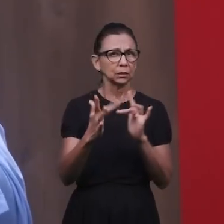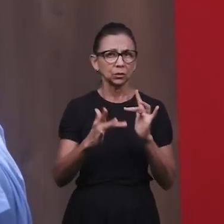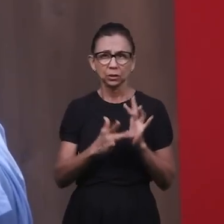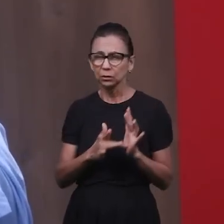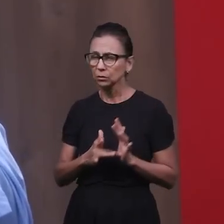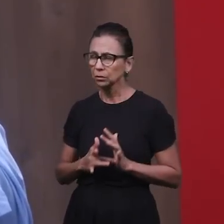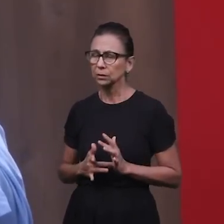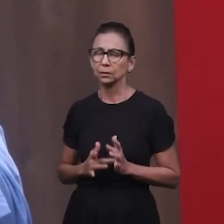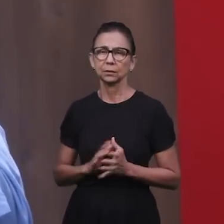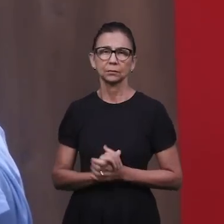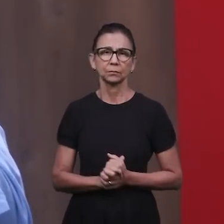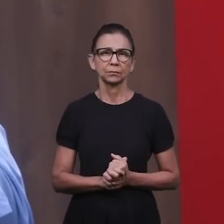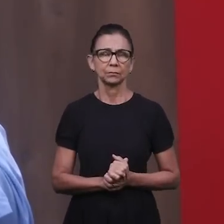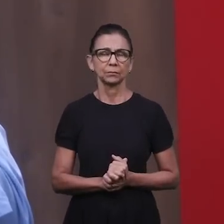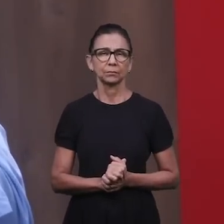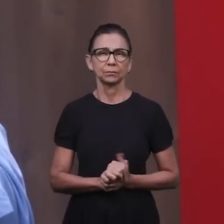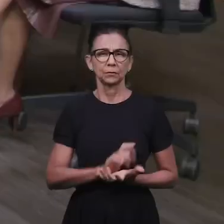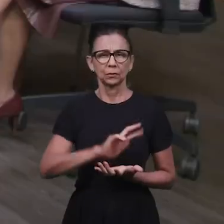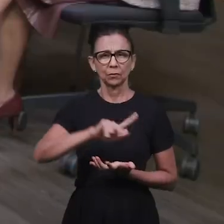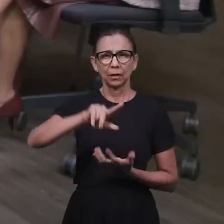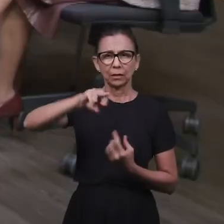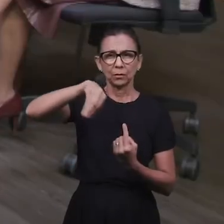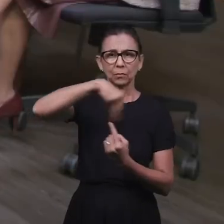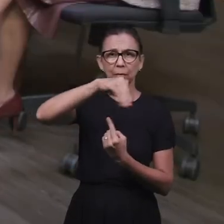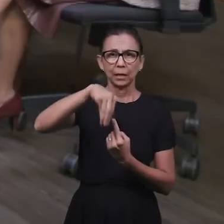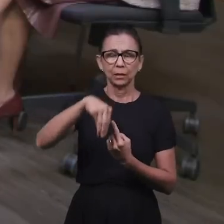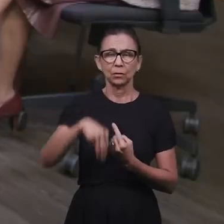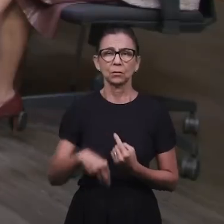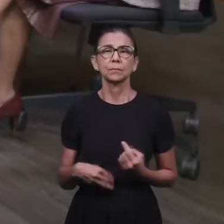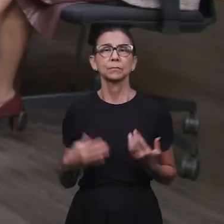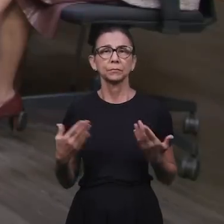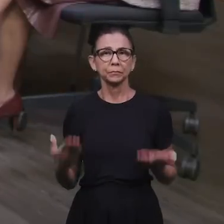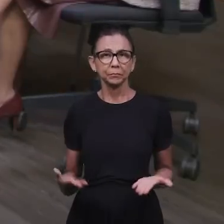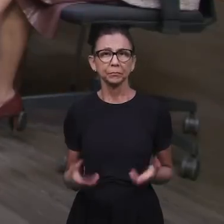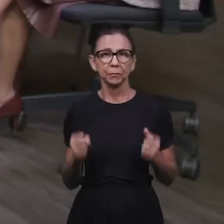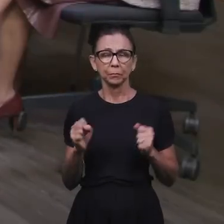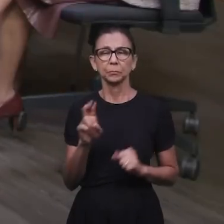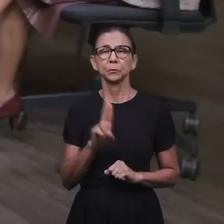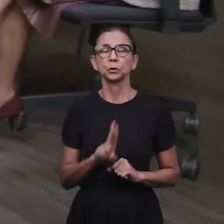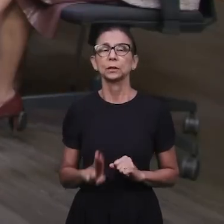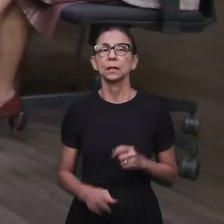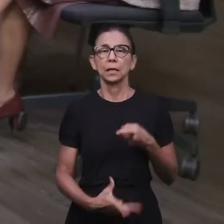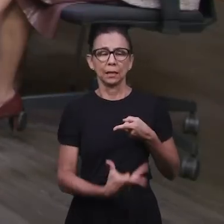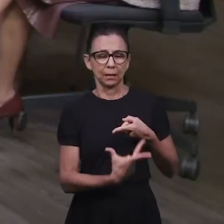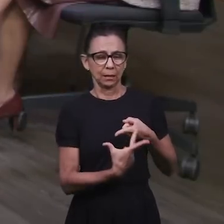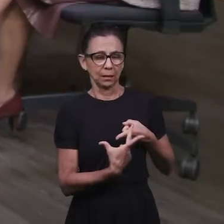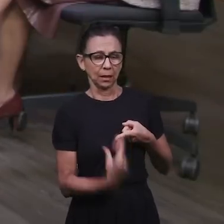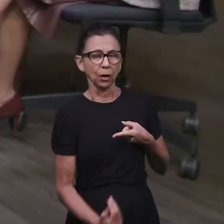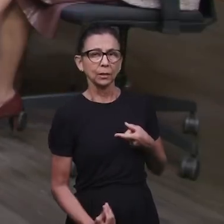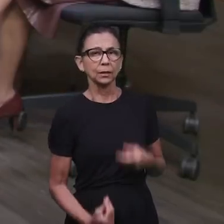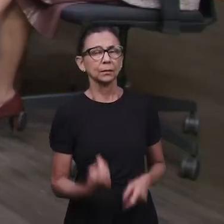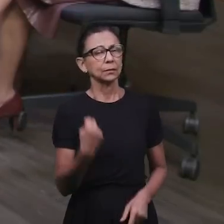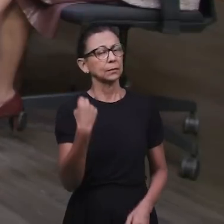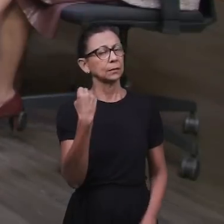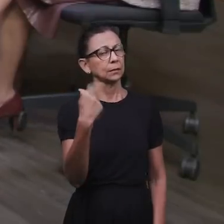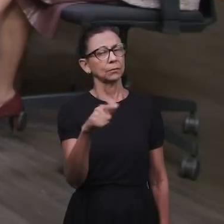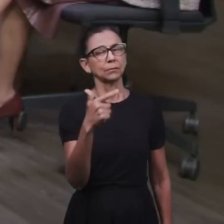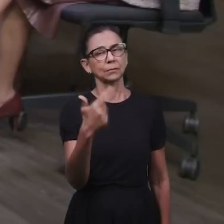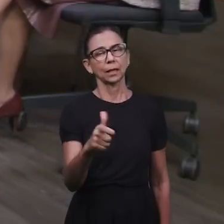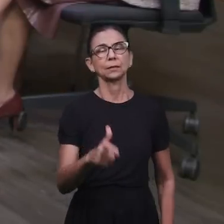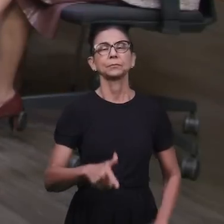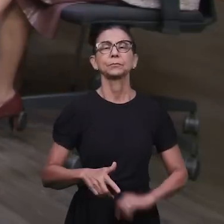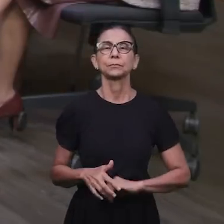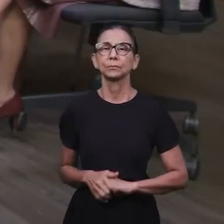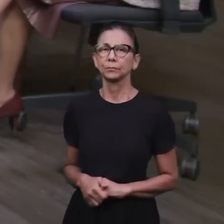não haverá derrota, porque nós estamos tomando por base aquilo que o Senhor quer nos ensinar. Mas